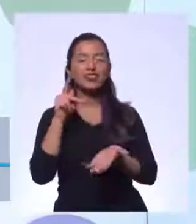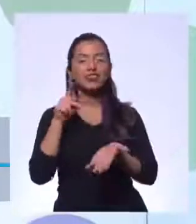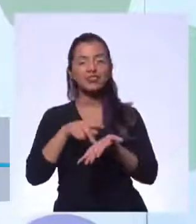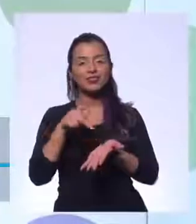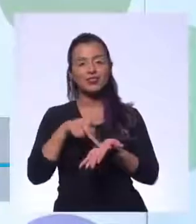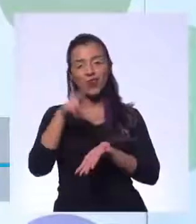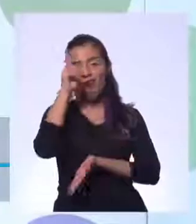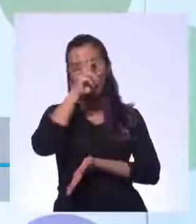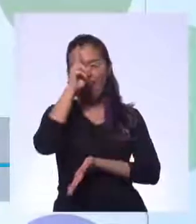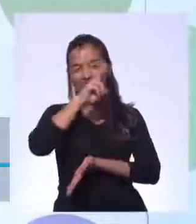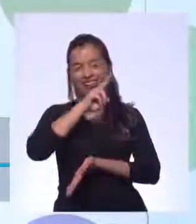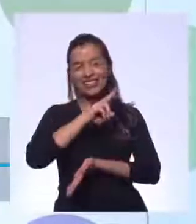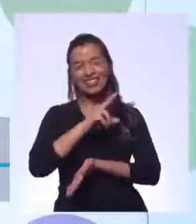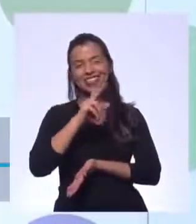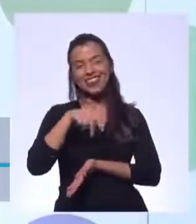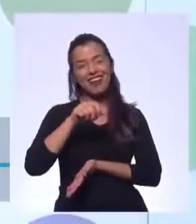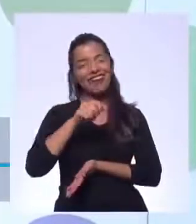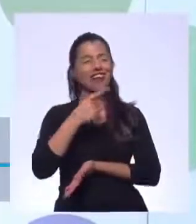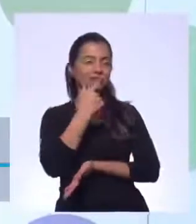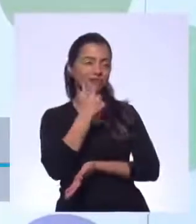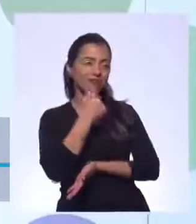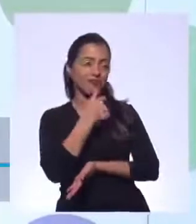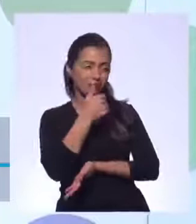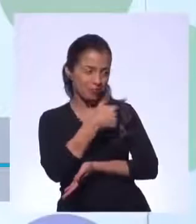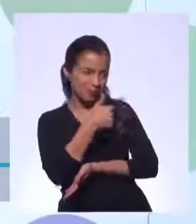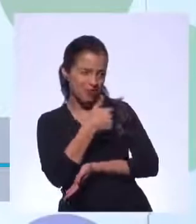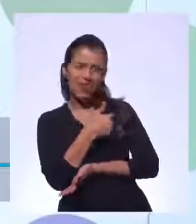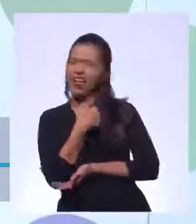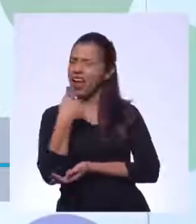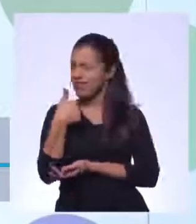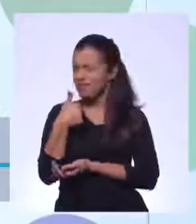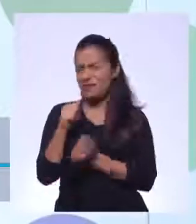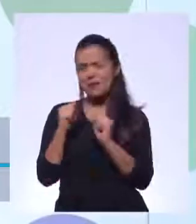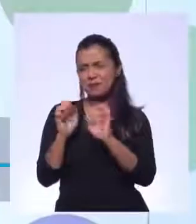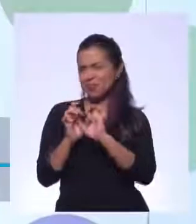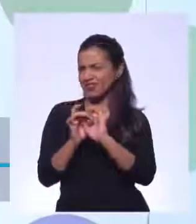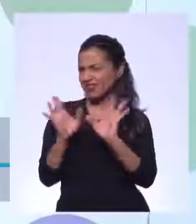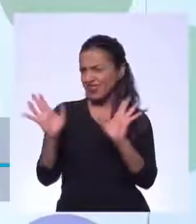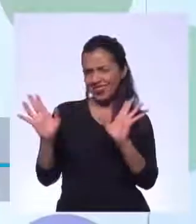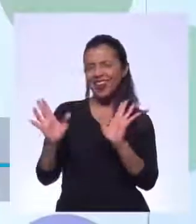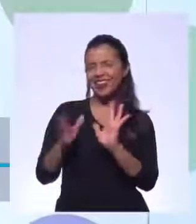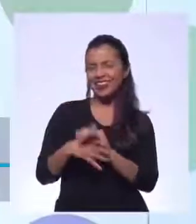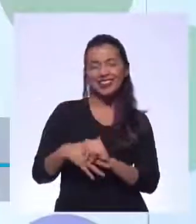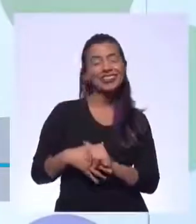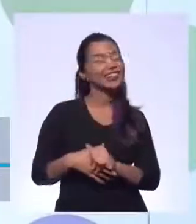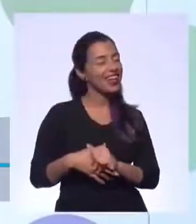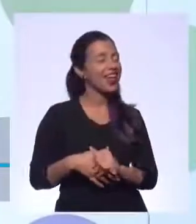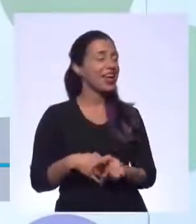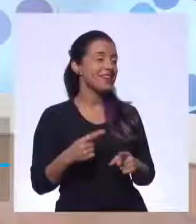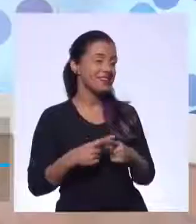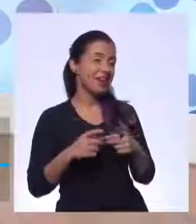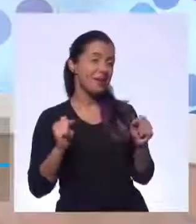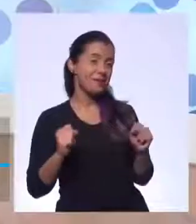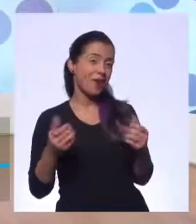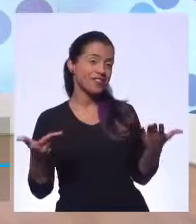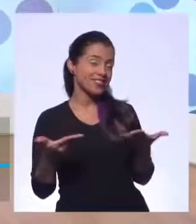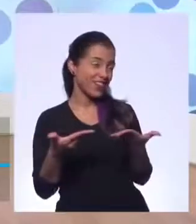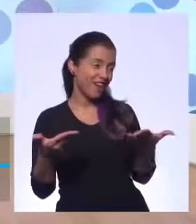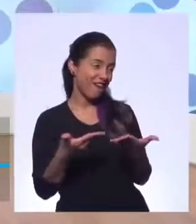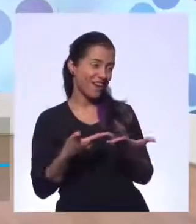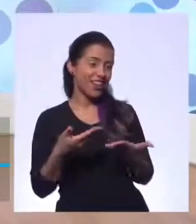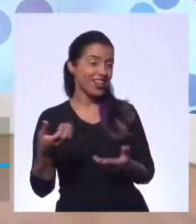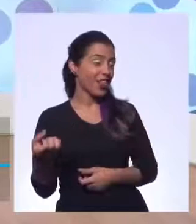Yara, a gente vai contar que ela ficou ruiva. Ela falou, tudo bem, podem contar do jeito que vocês quiserem. Por Só quê? que podia ser uma Ariel agora loira, uma nova